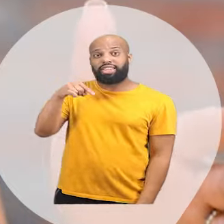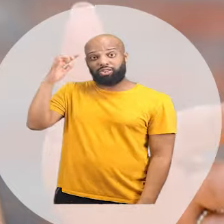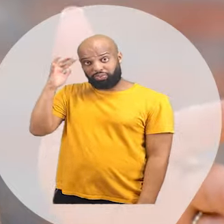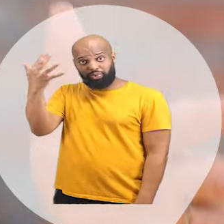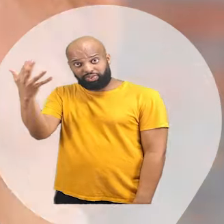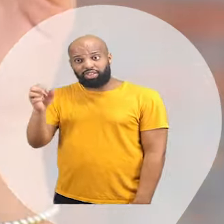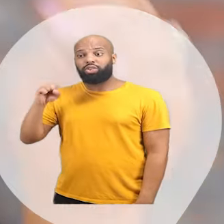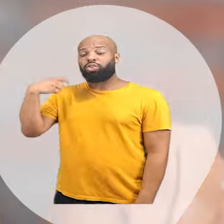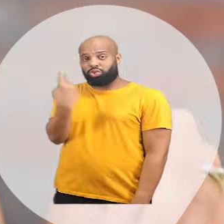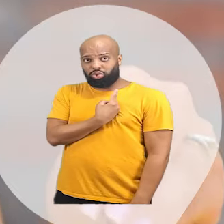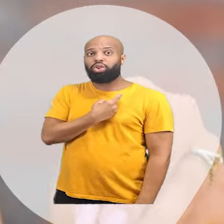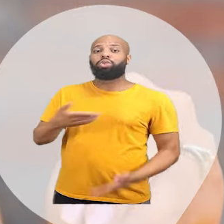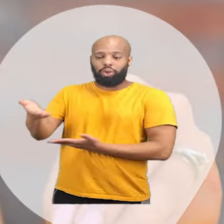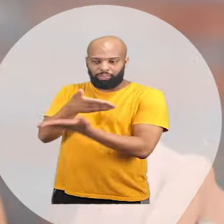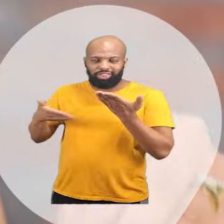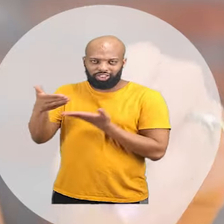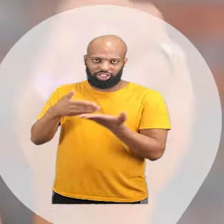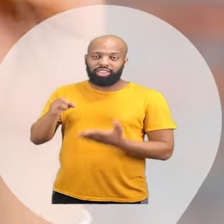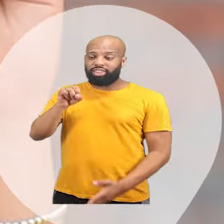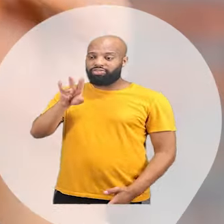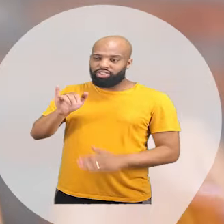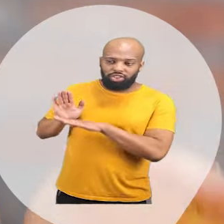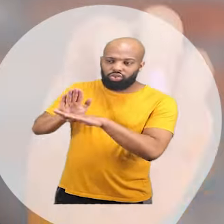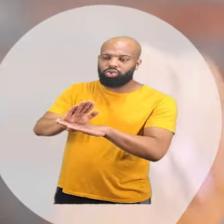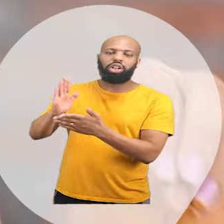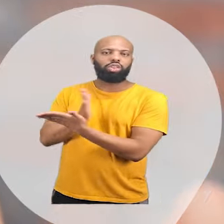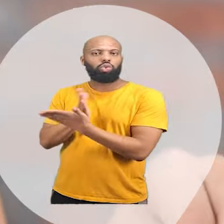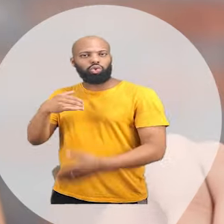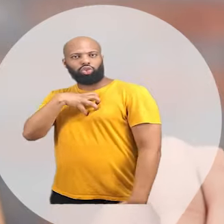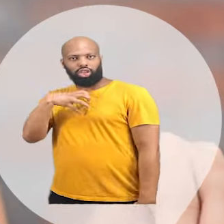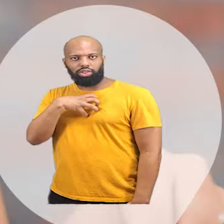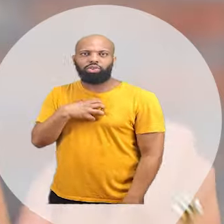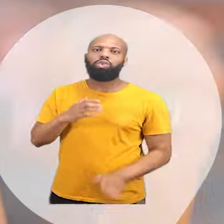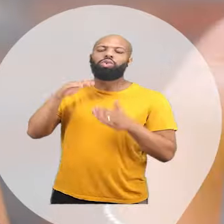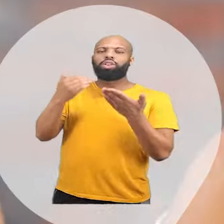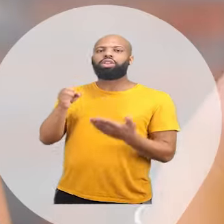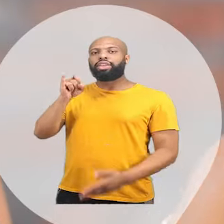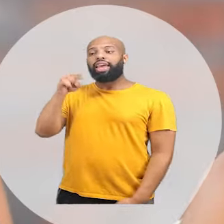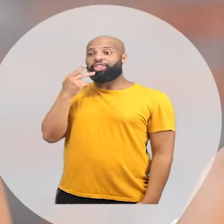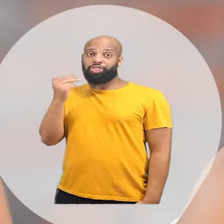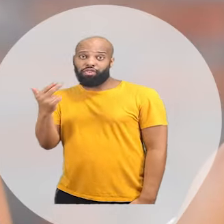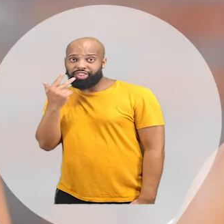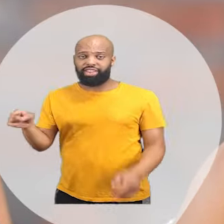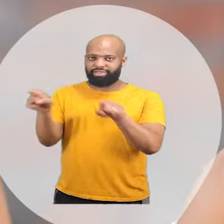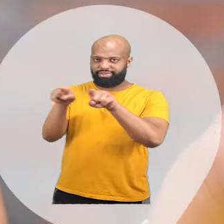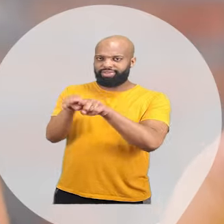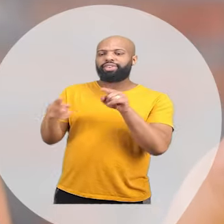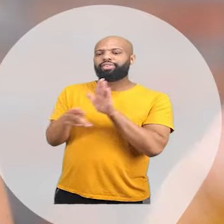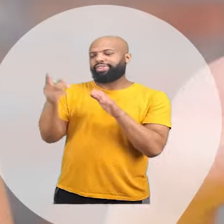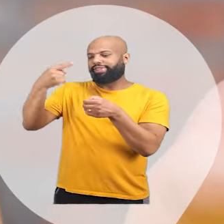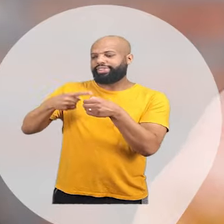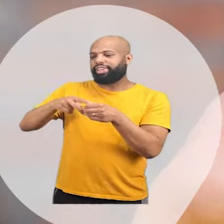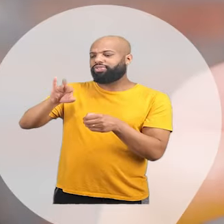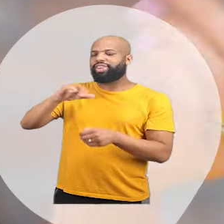solução a gente compartilha Então você vai te ajudar de alguma forma e se a novidade né tipo assim